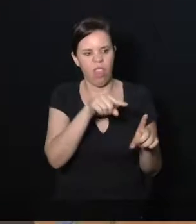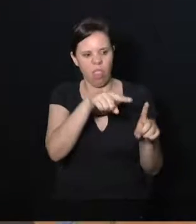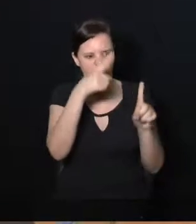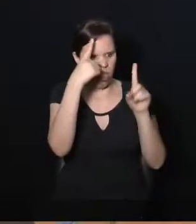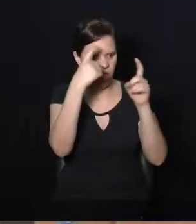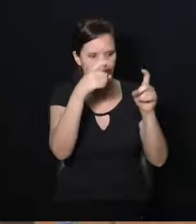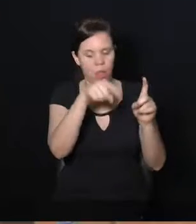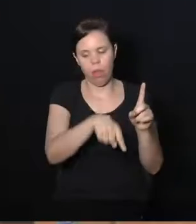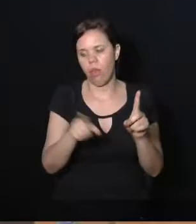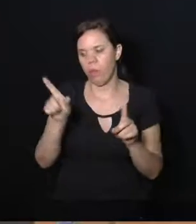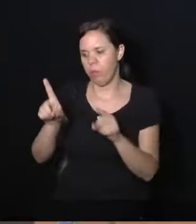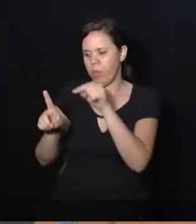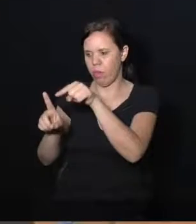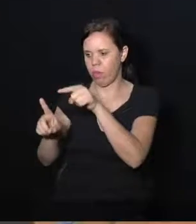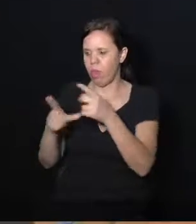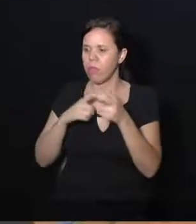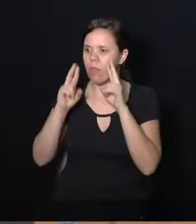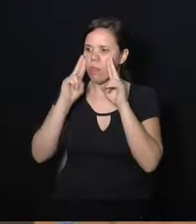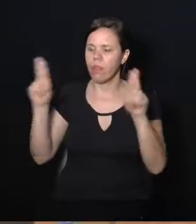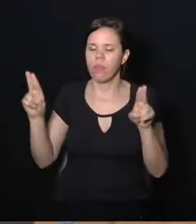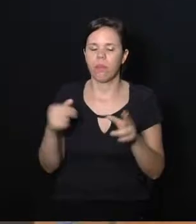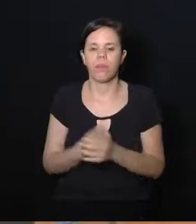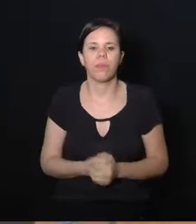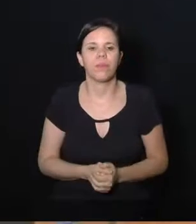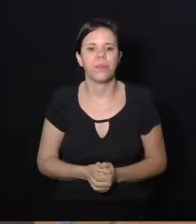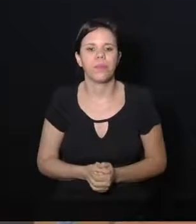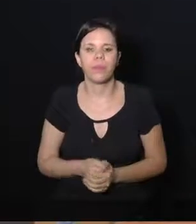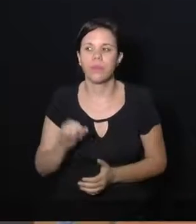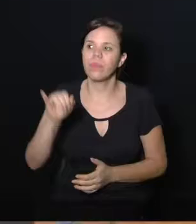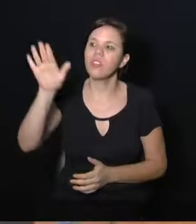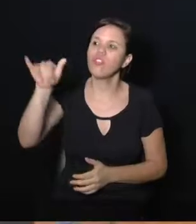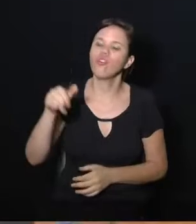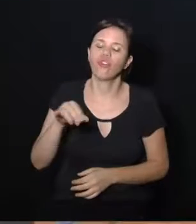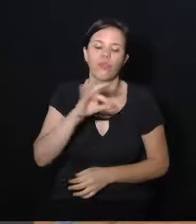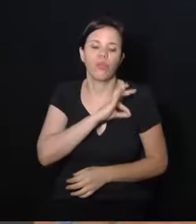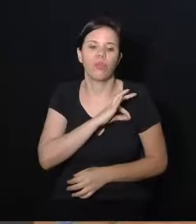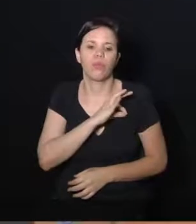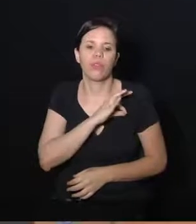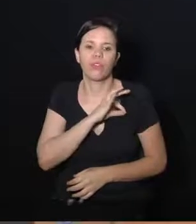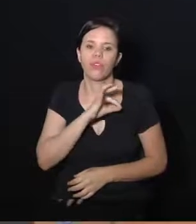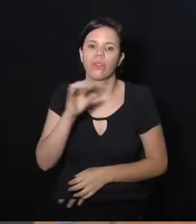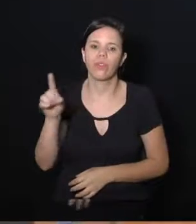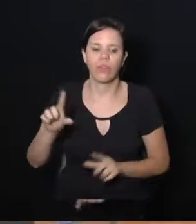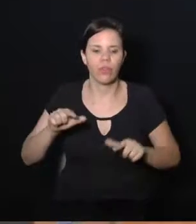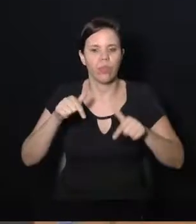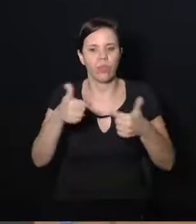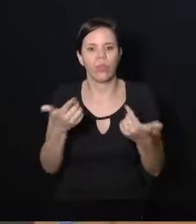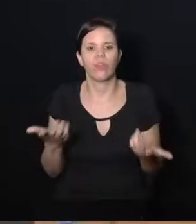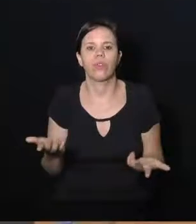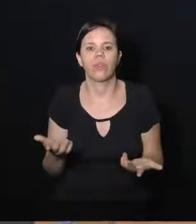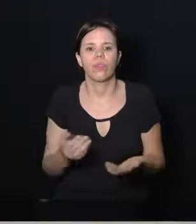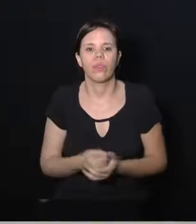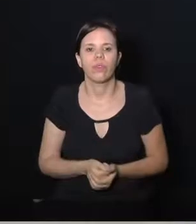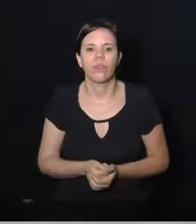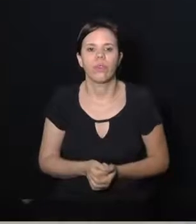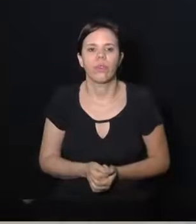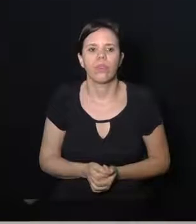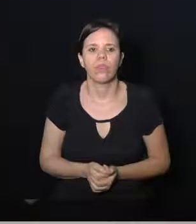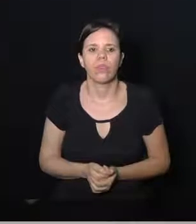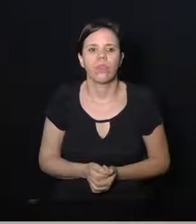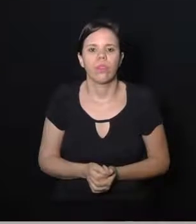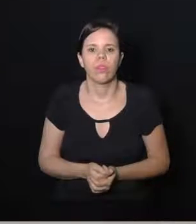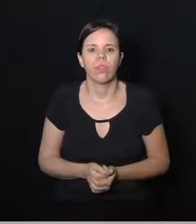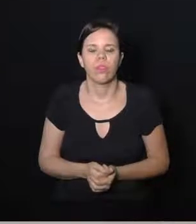a pessoa ali ela tem testemunhas. Então se chama a polícia toma as devidas providências. Presidente